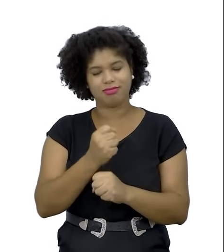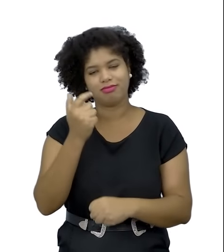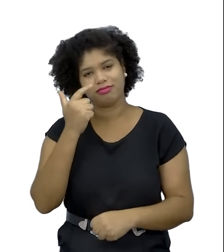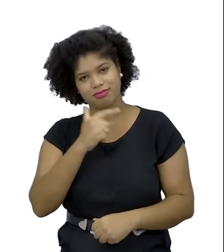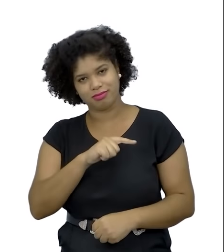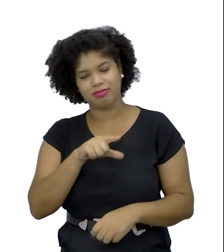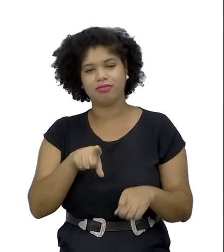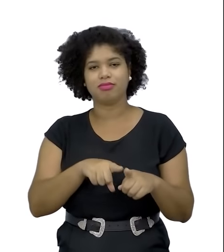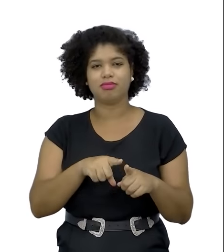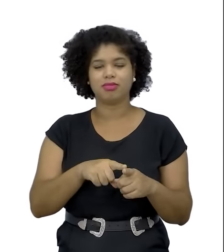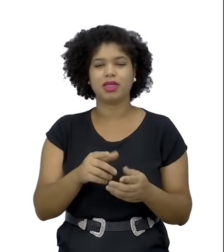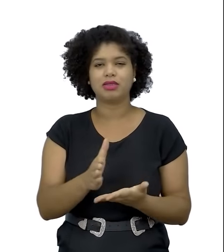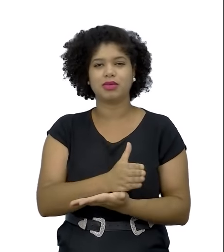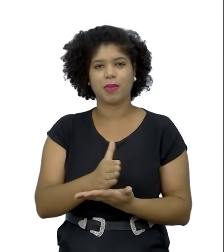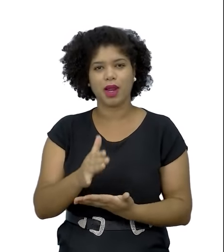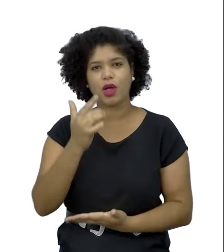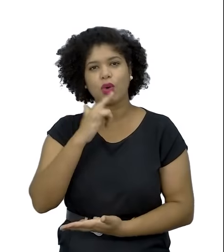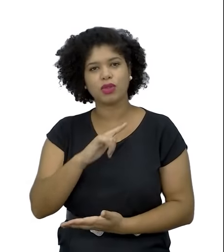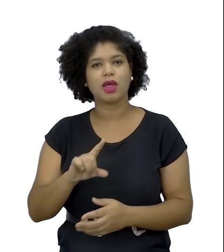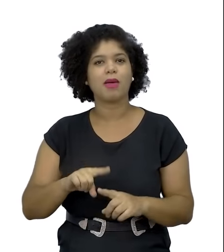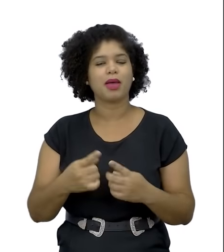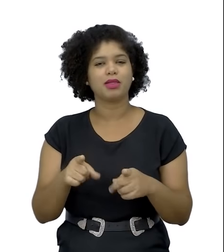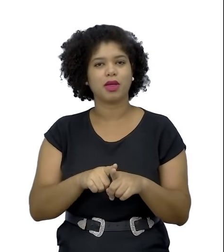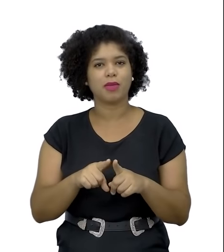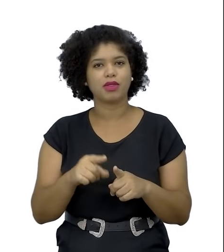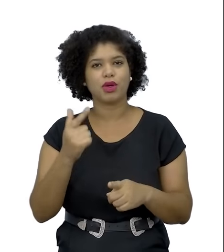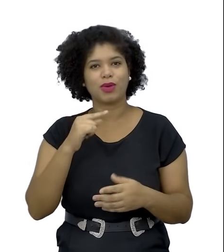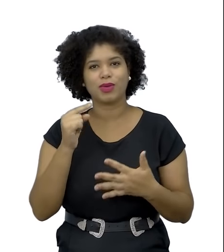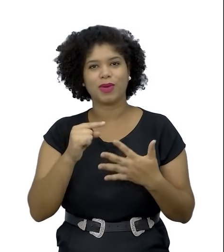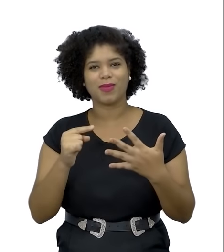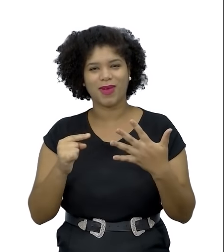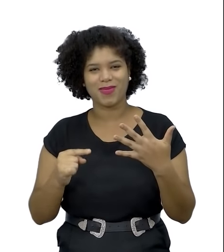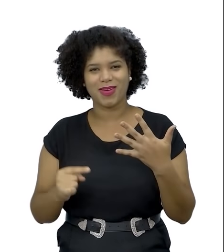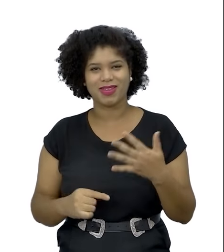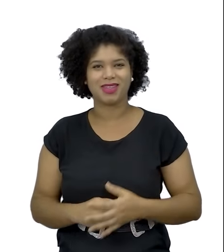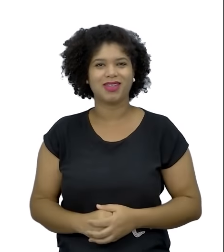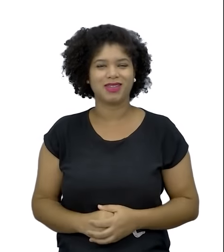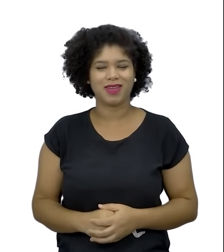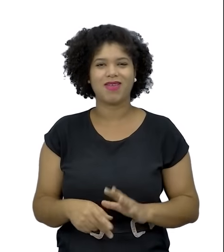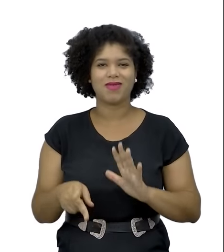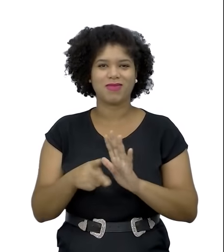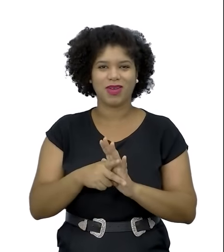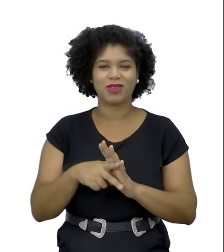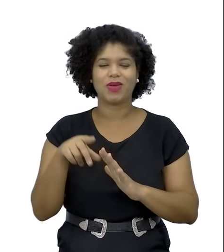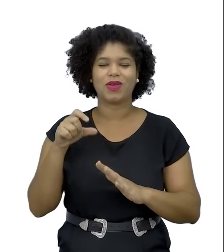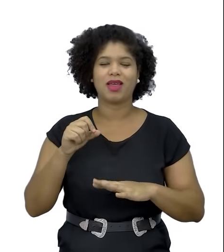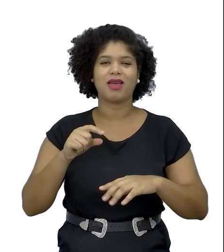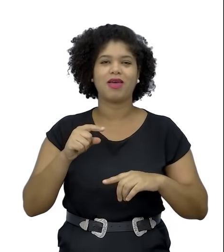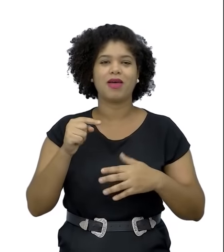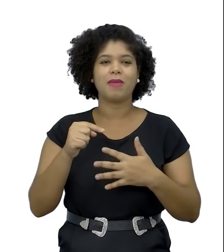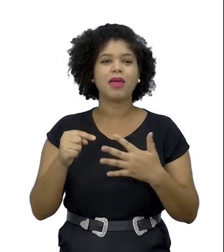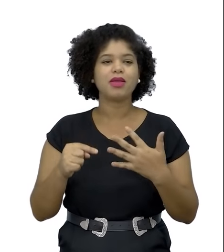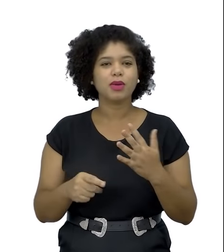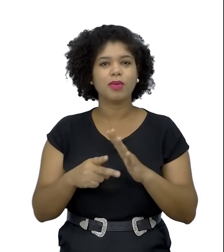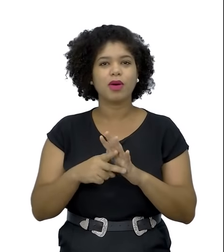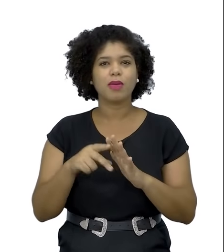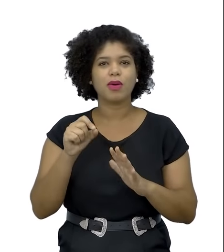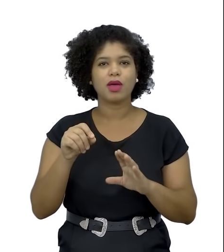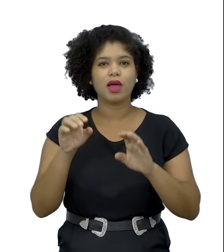sua distribuição. Mas também permitem analisar as suas propriedades, observando a sua estrutura